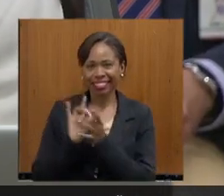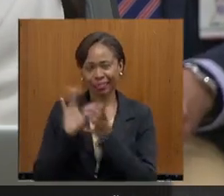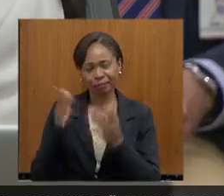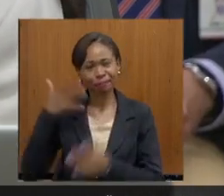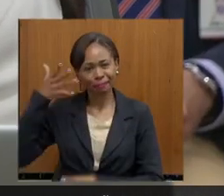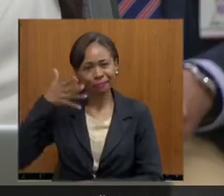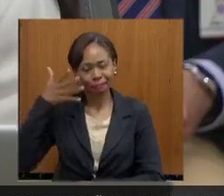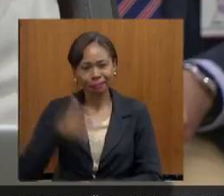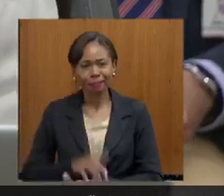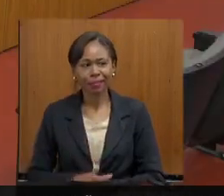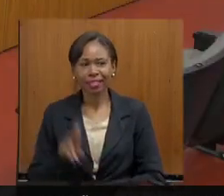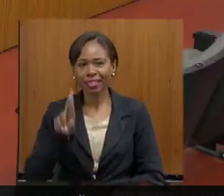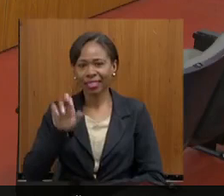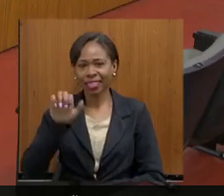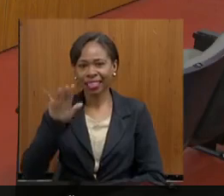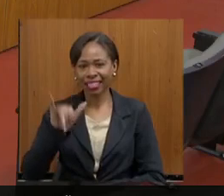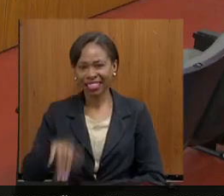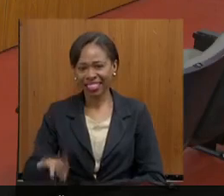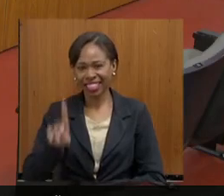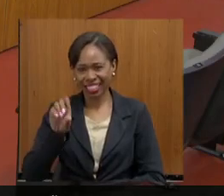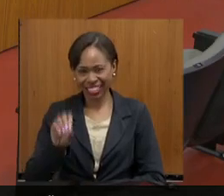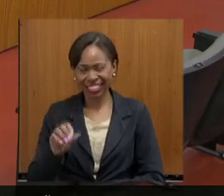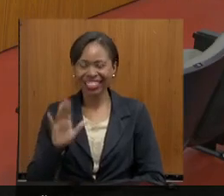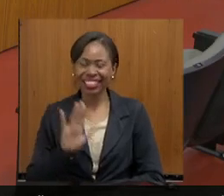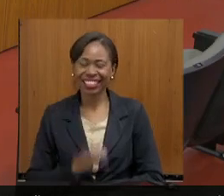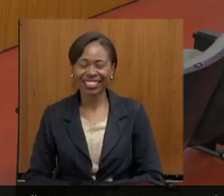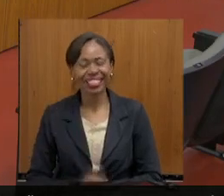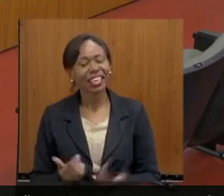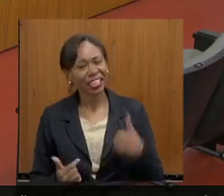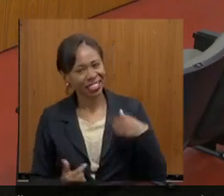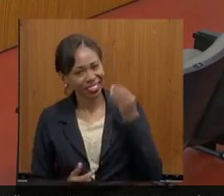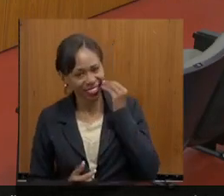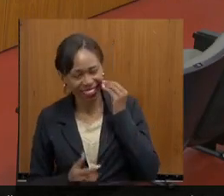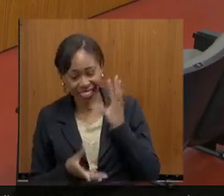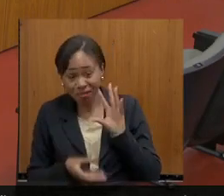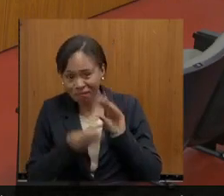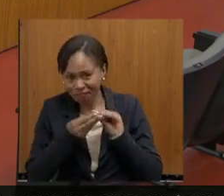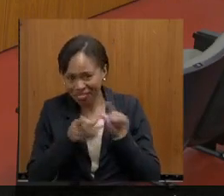no final da breve também